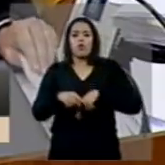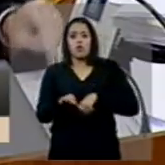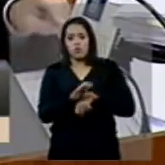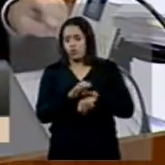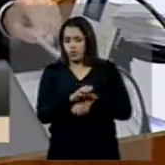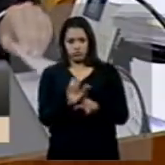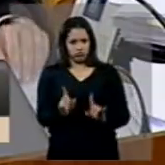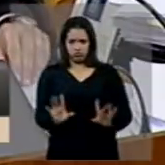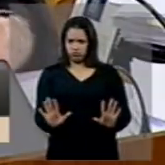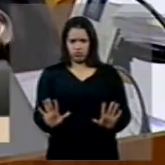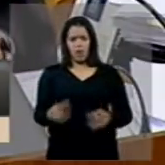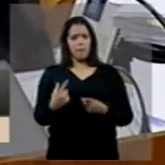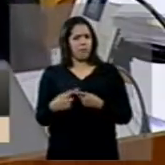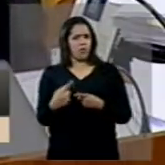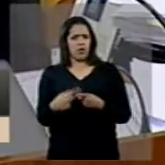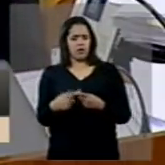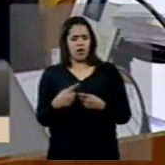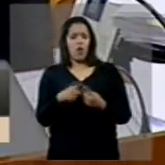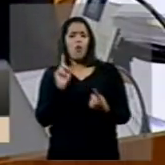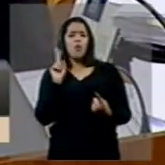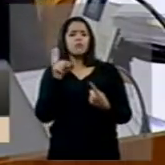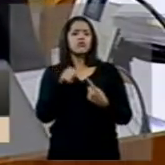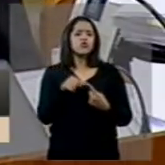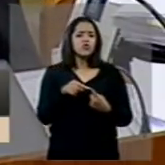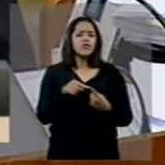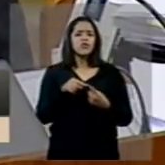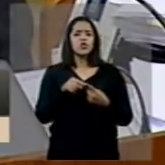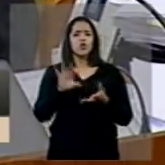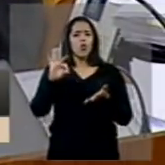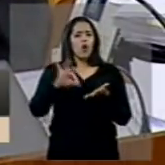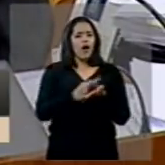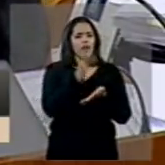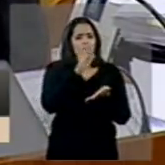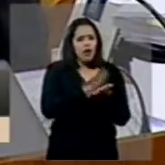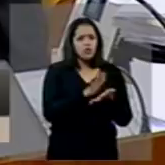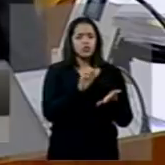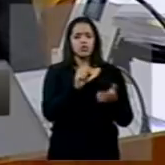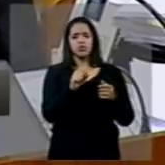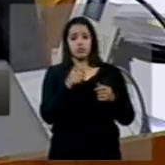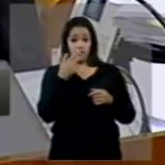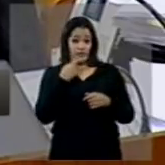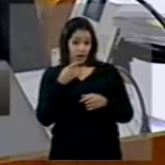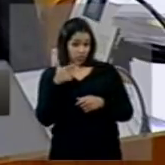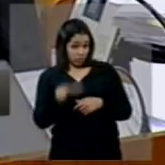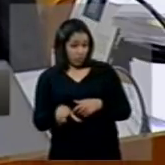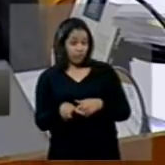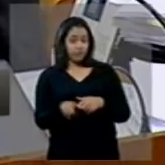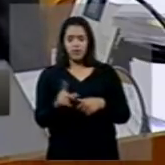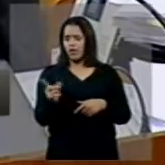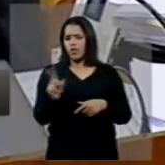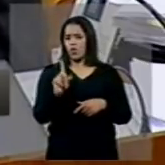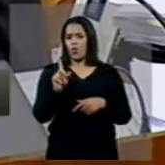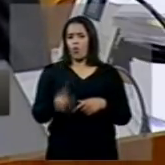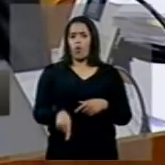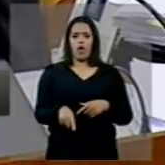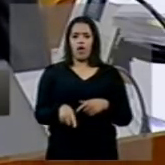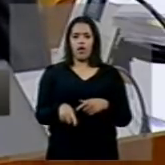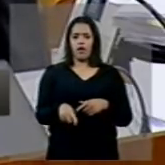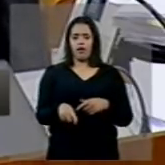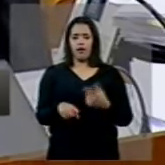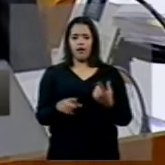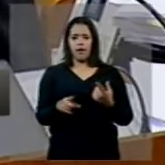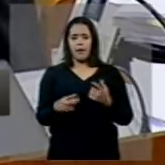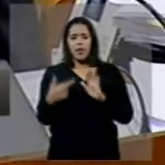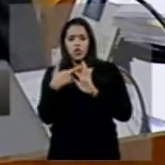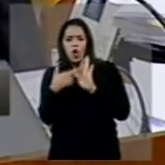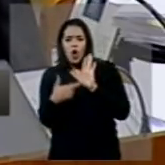Até porque a finalidade do alistamento, que, repito, não é requisito legal, é um